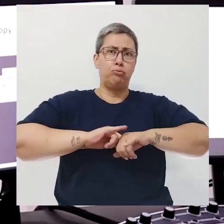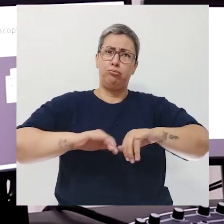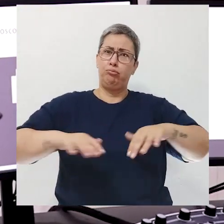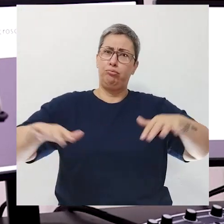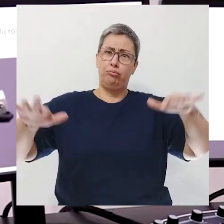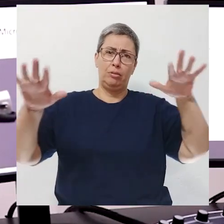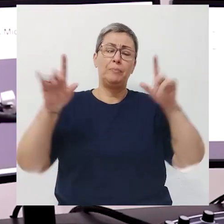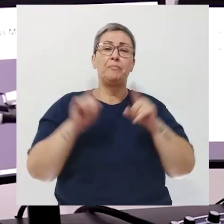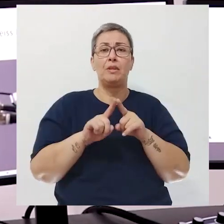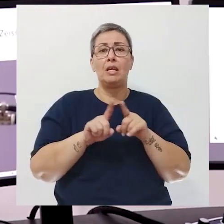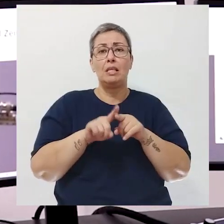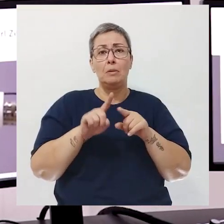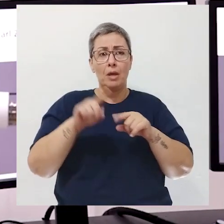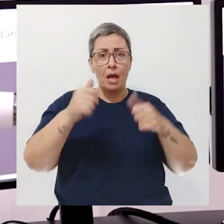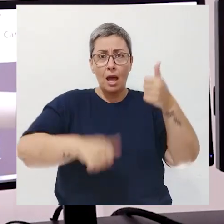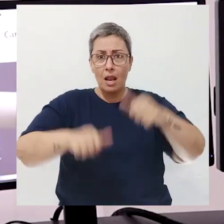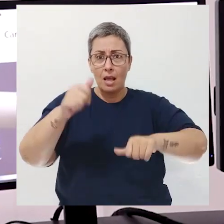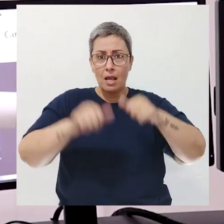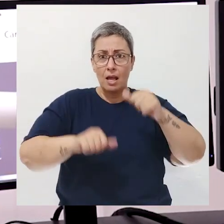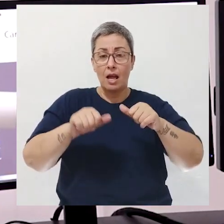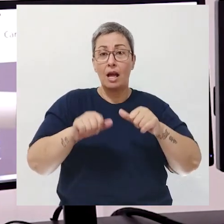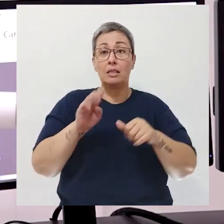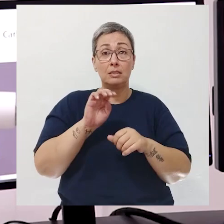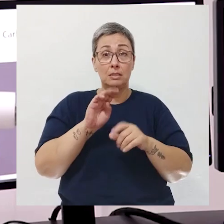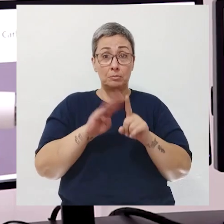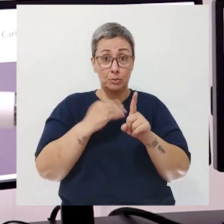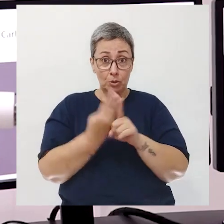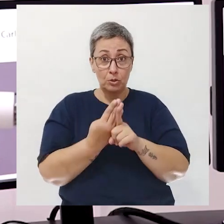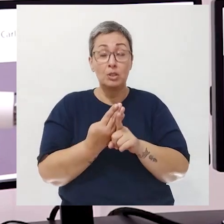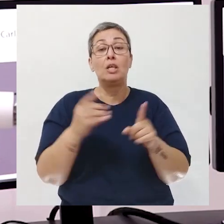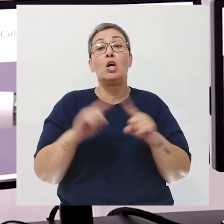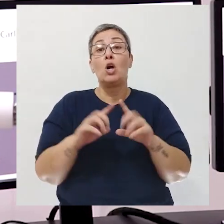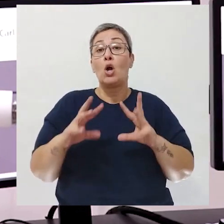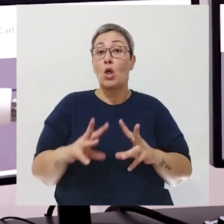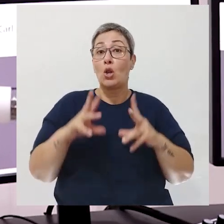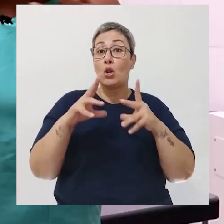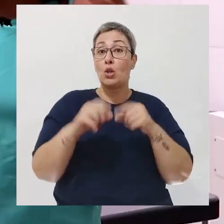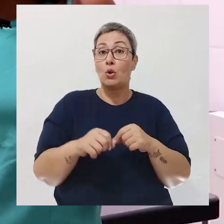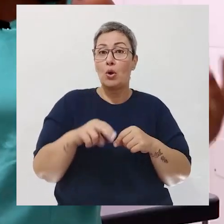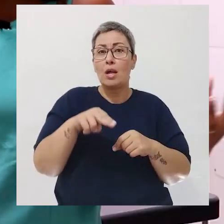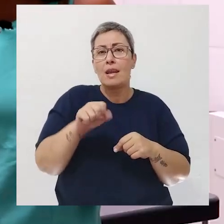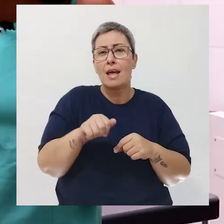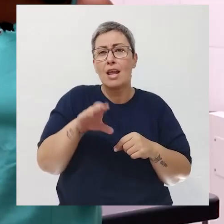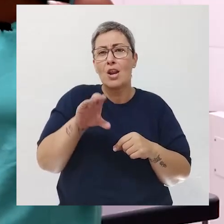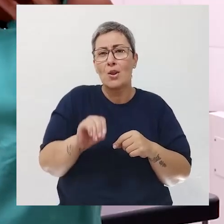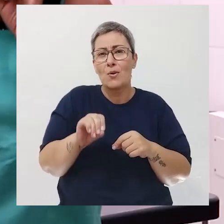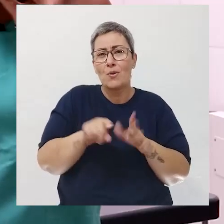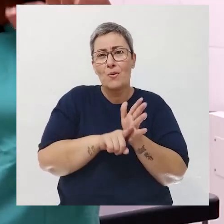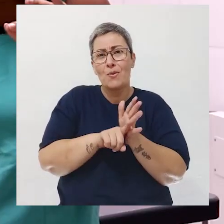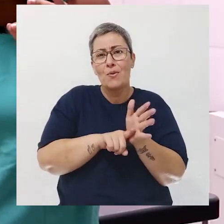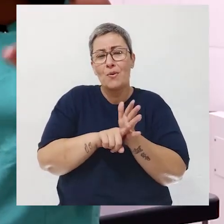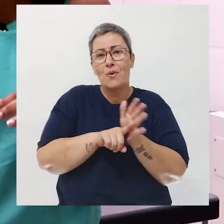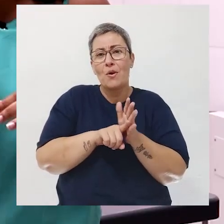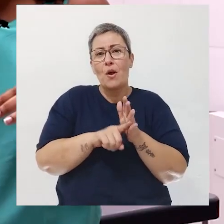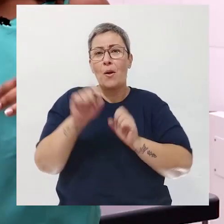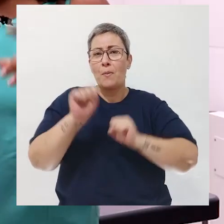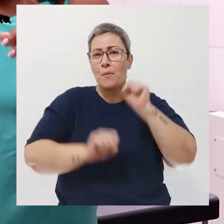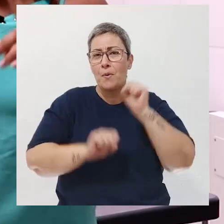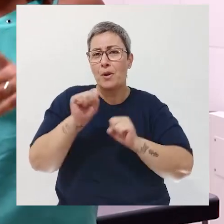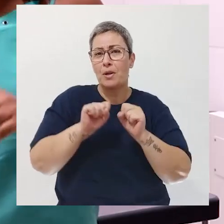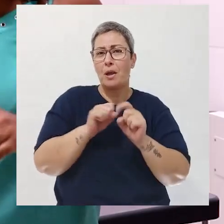grande, o uso é muito amplo. Além da análise de materiais biológicos, para toda a parte de